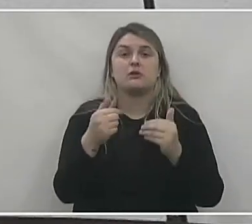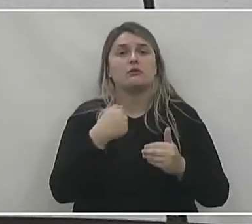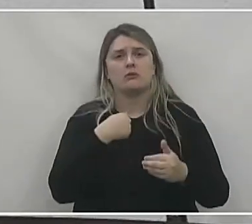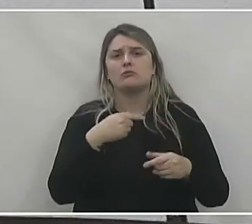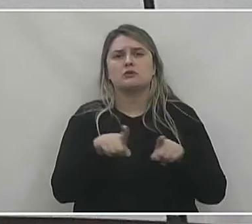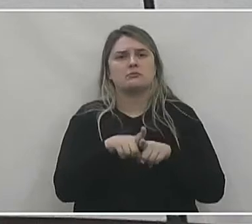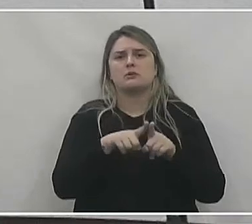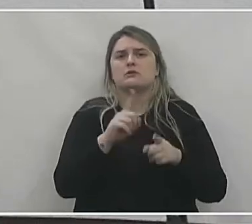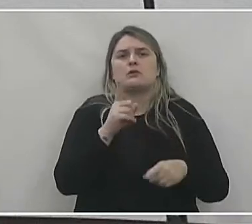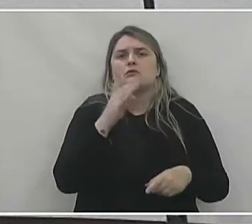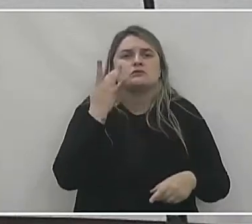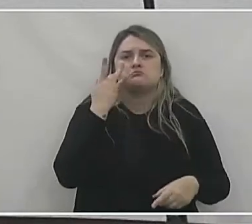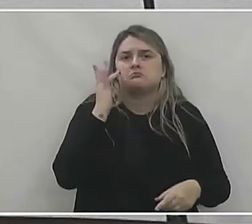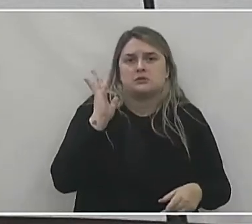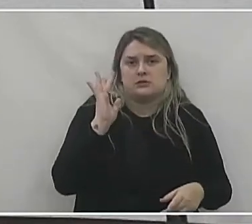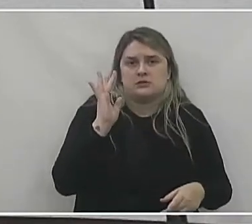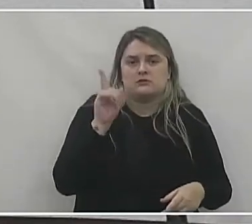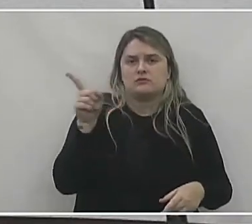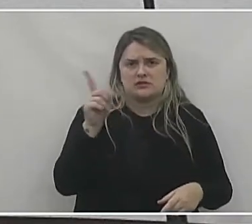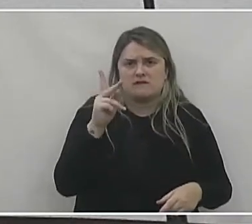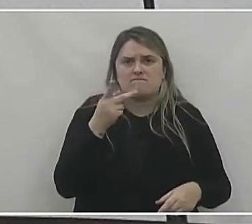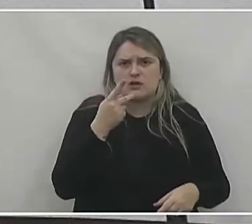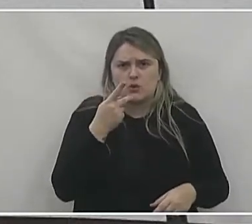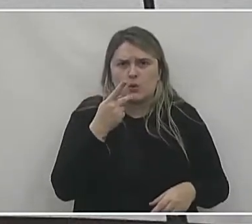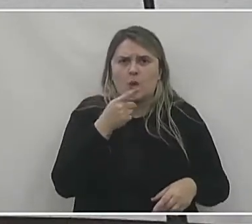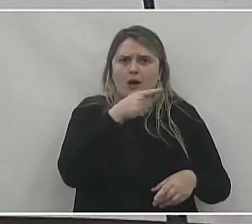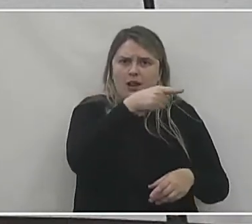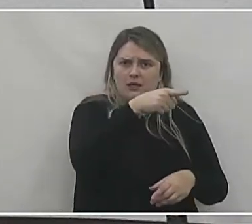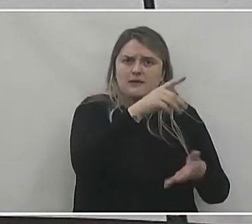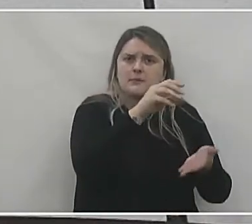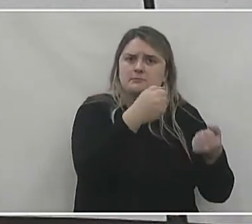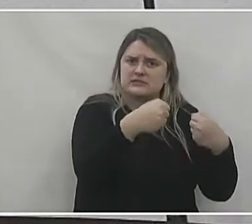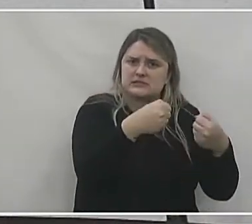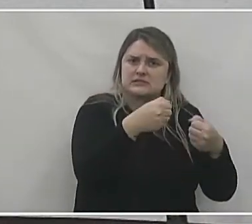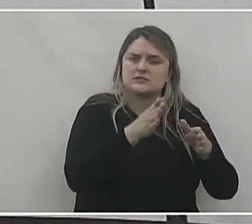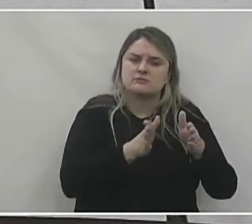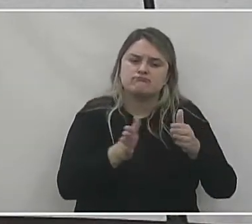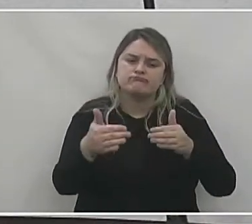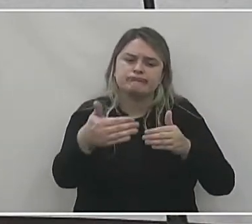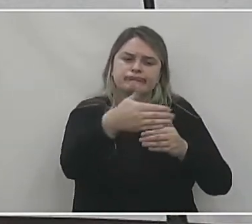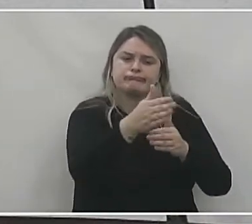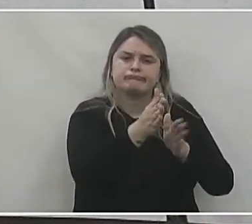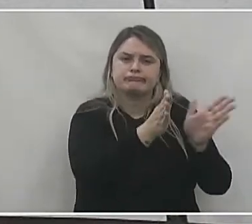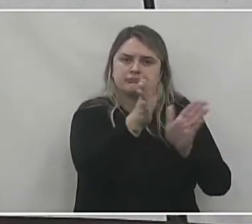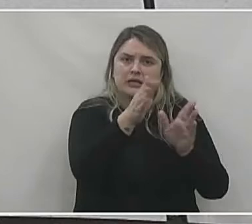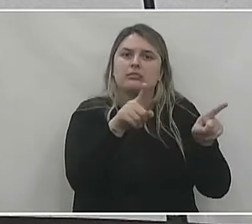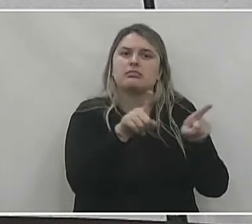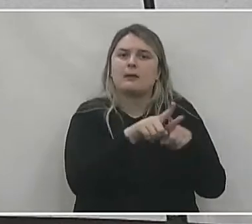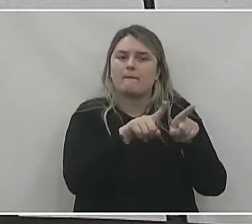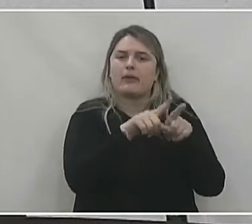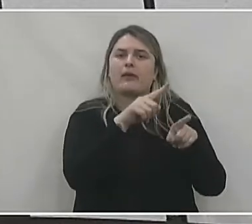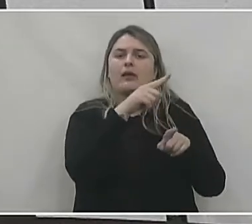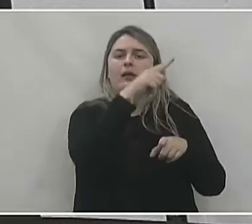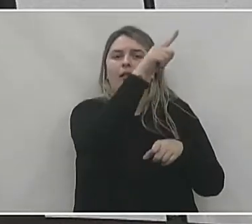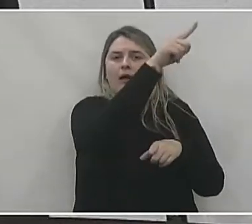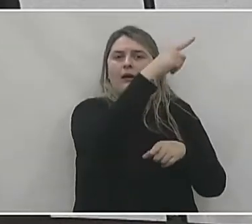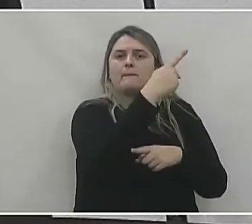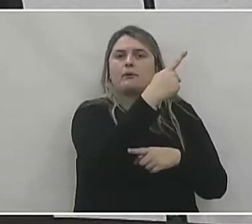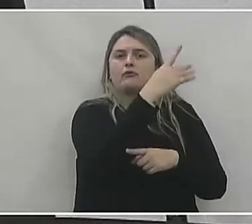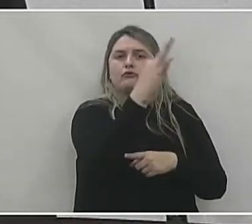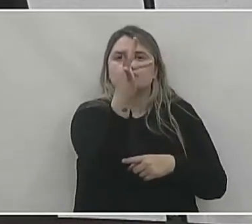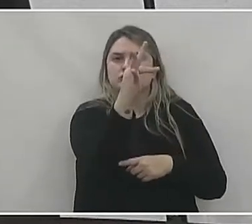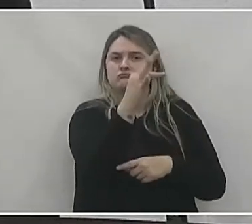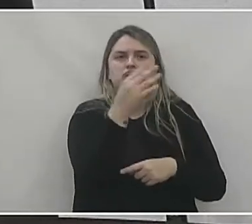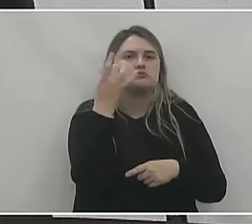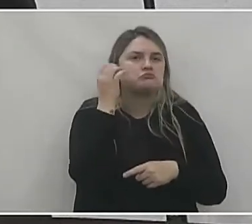eu também não tinha conhecimento. Quando você falou desse trevo, aí veio o trevo de Frontin, que é um trevo que quase